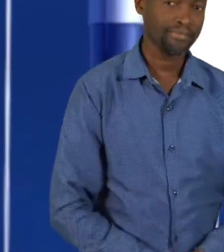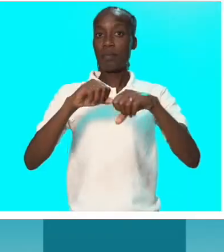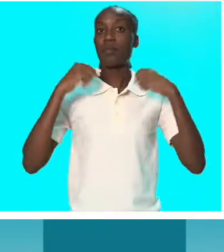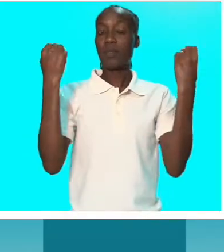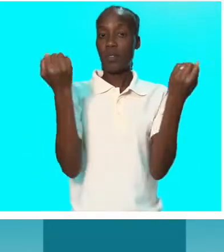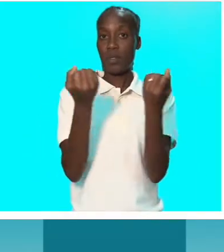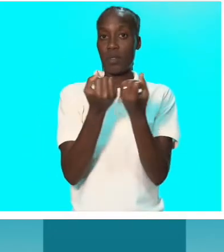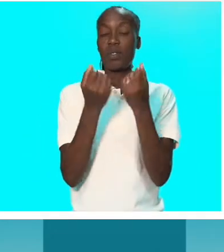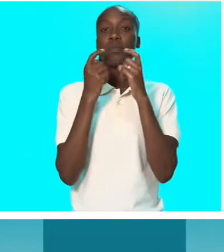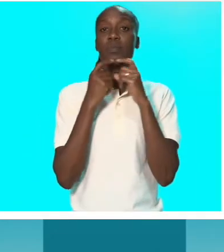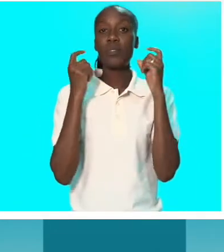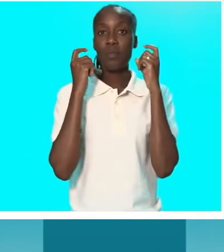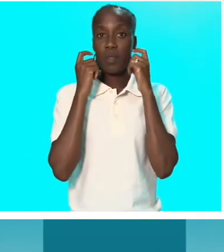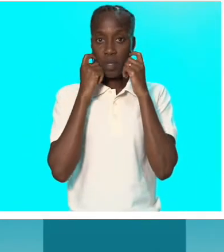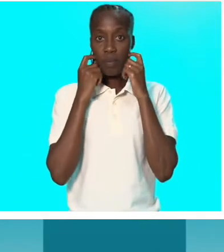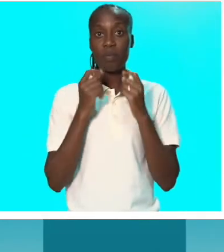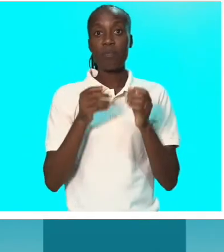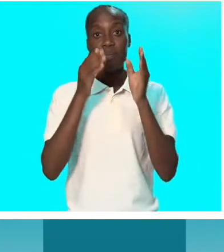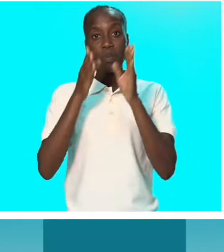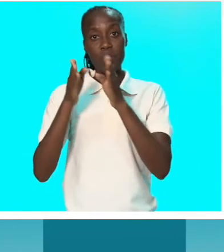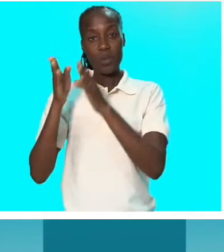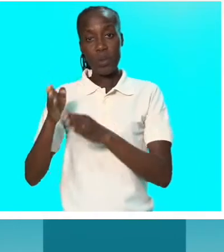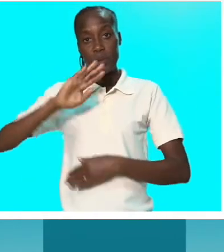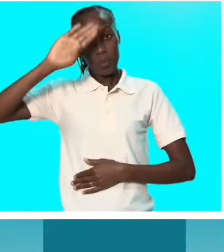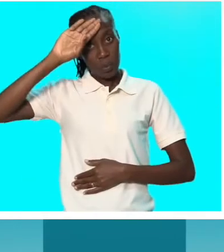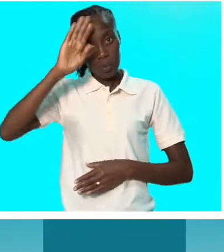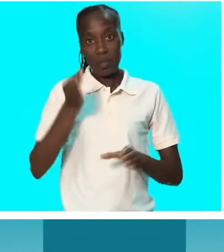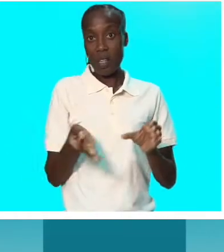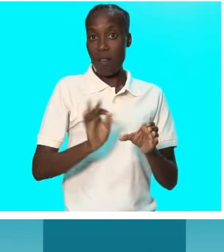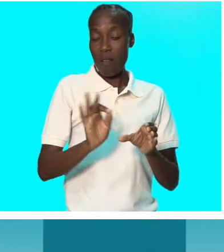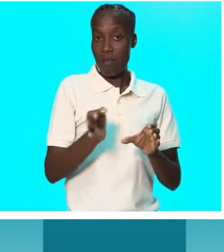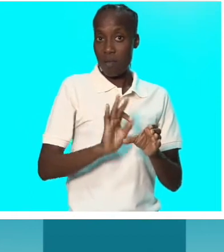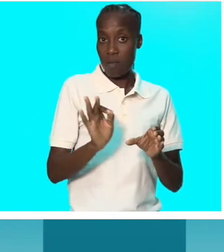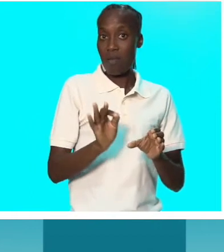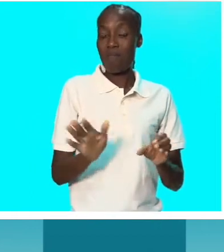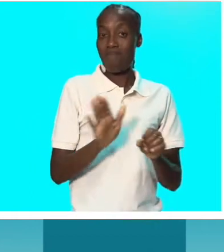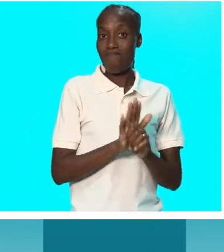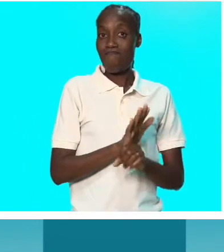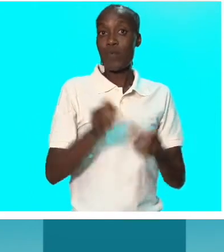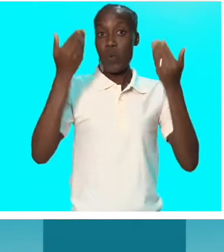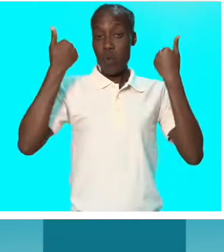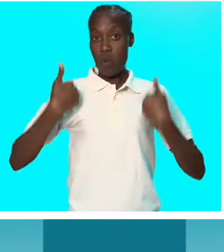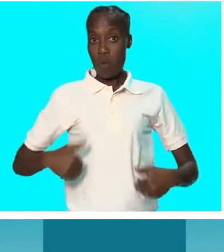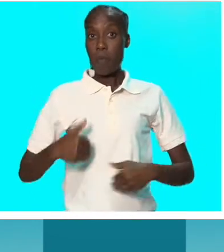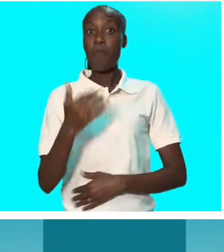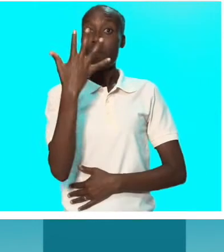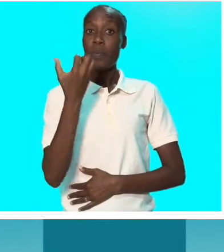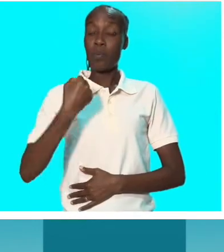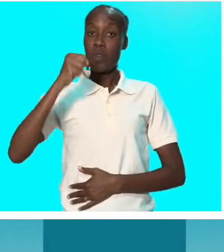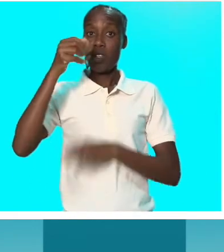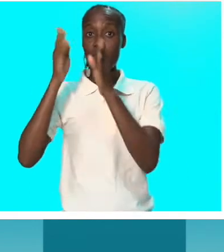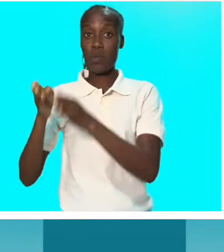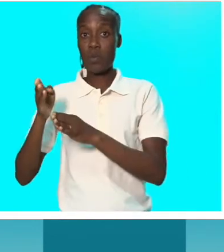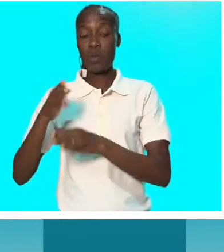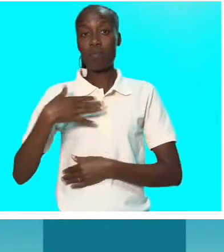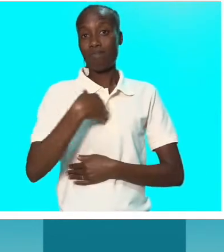De acordo com a Amodia, Associação Moçambicana de Diabéticos, anualmente, 5 milhões de doentes de